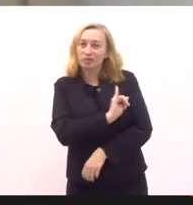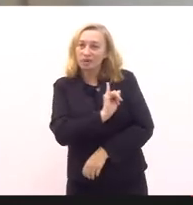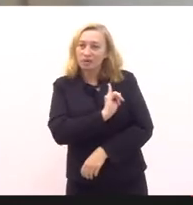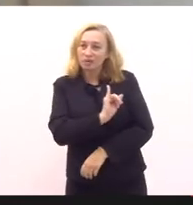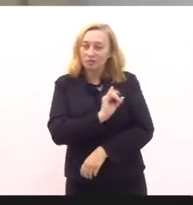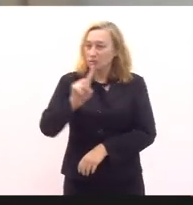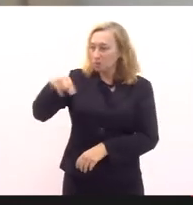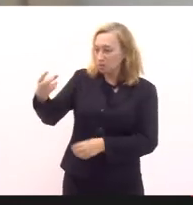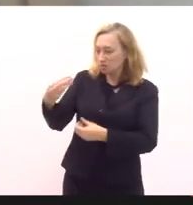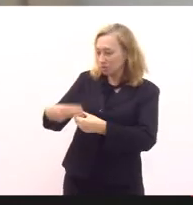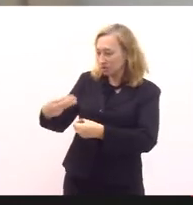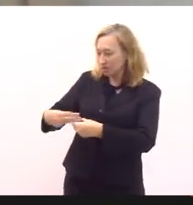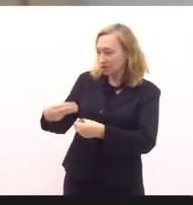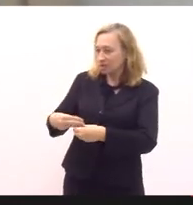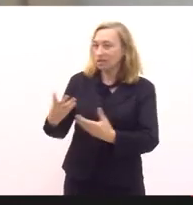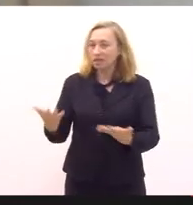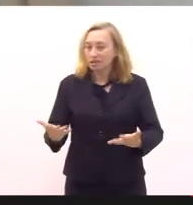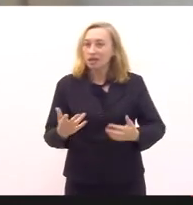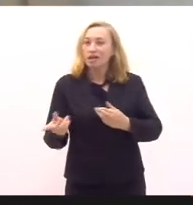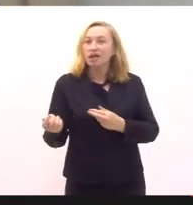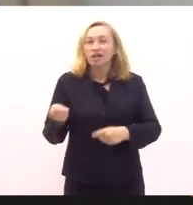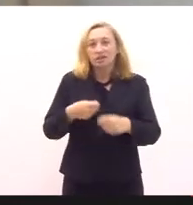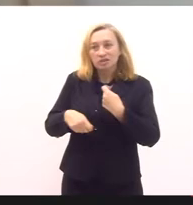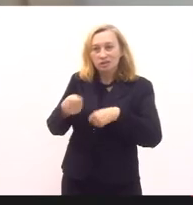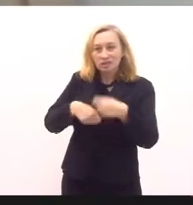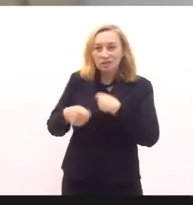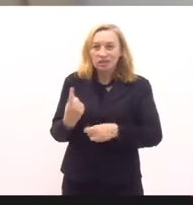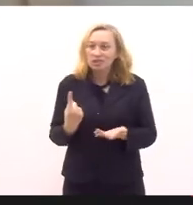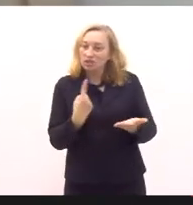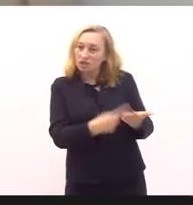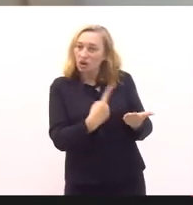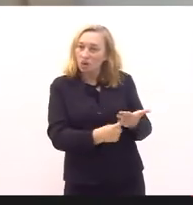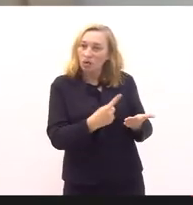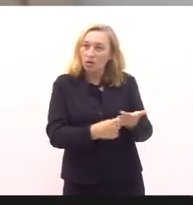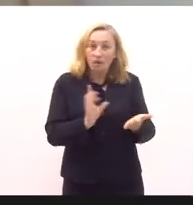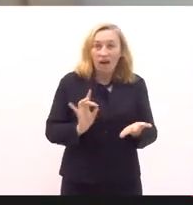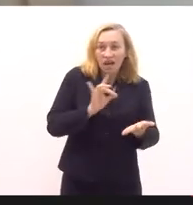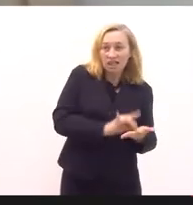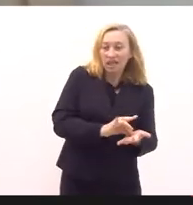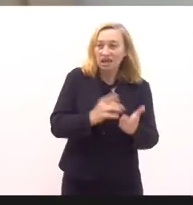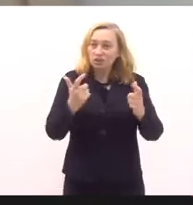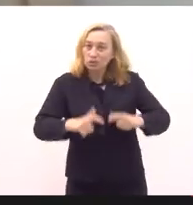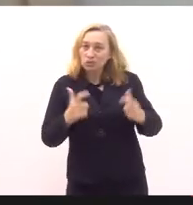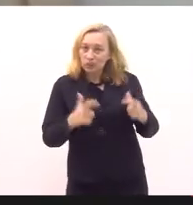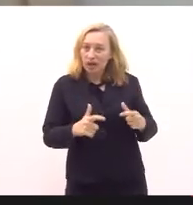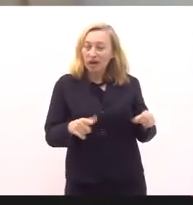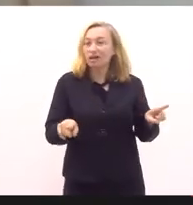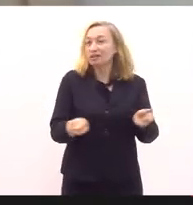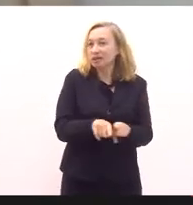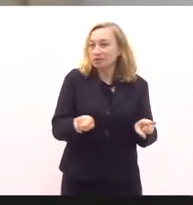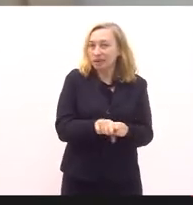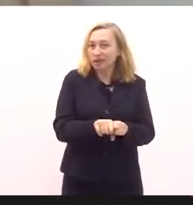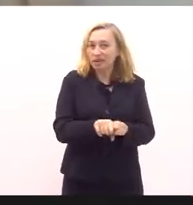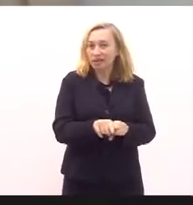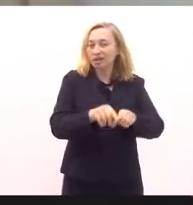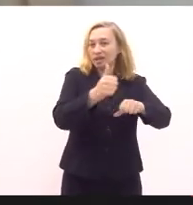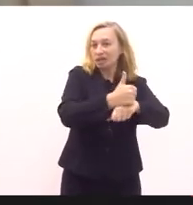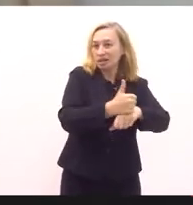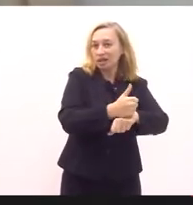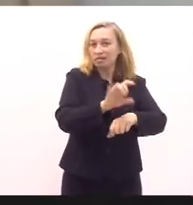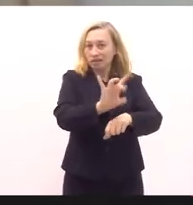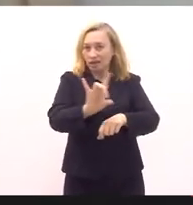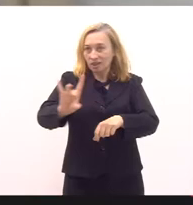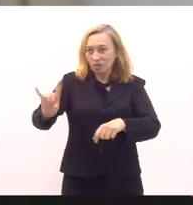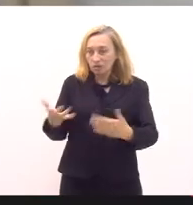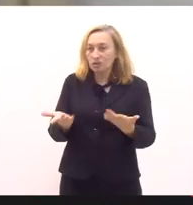menor. Então, dessa forma, as negociações vão de acordo com a realidade da região e da categoria de cada um, né?